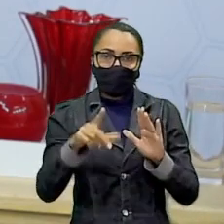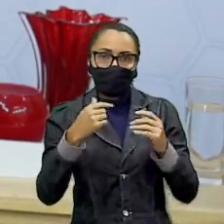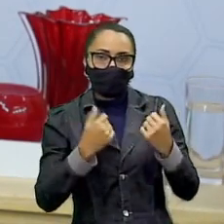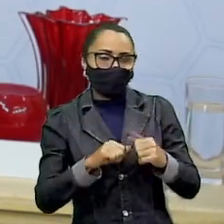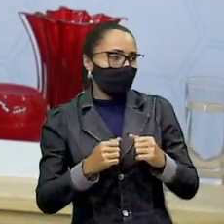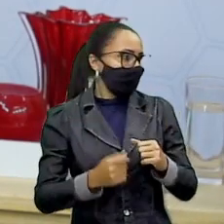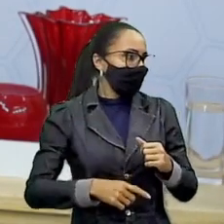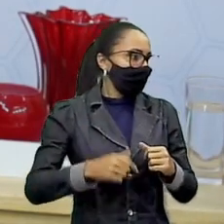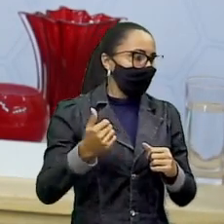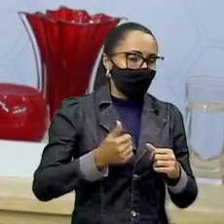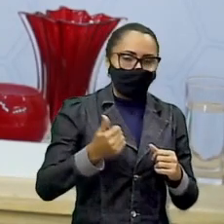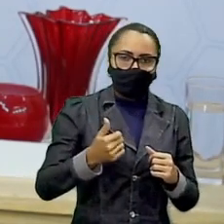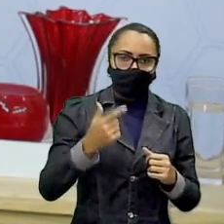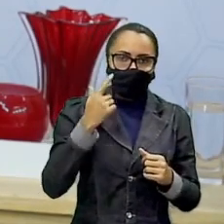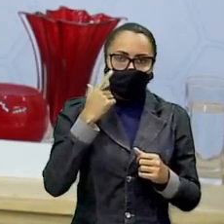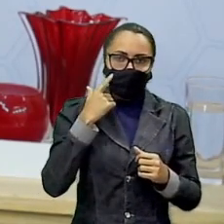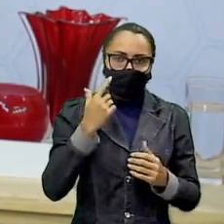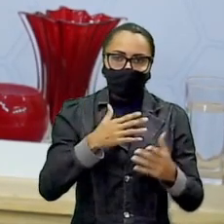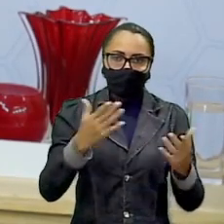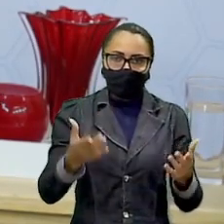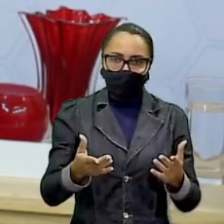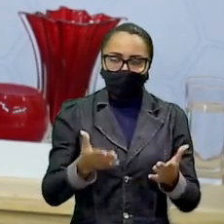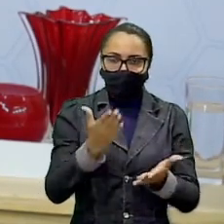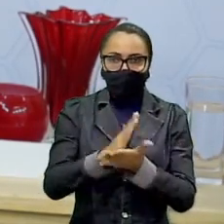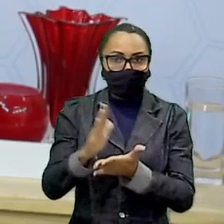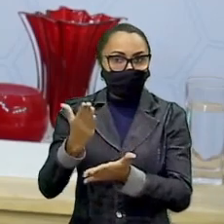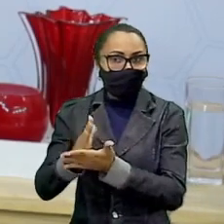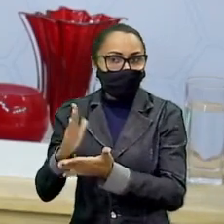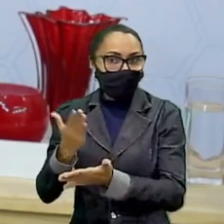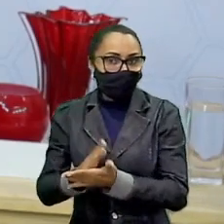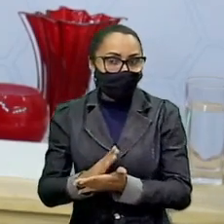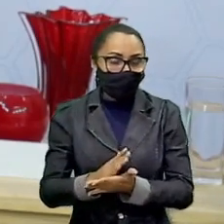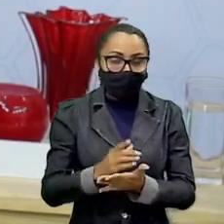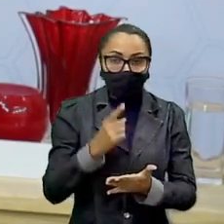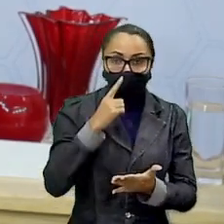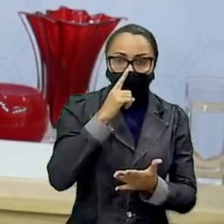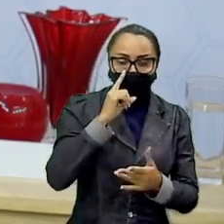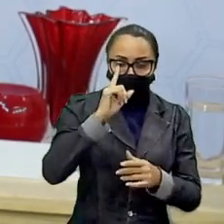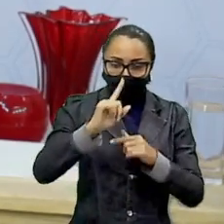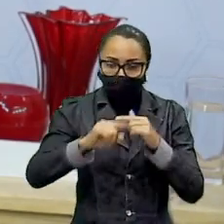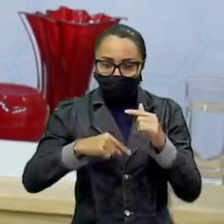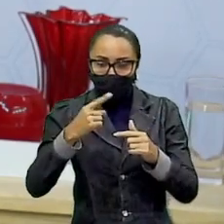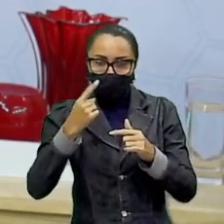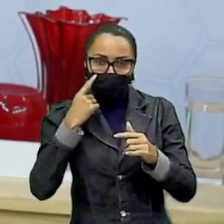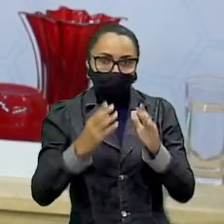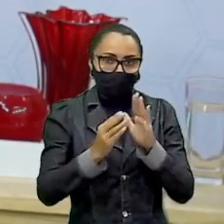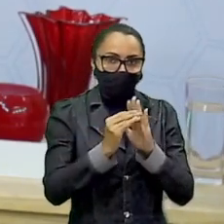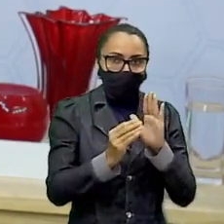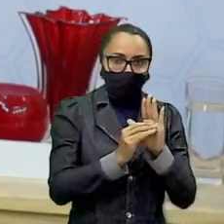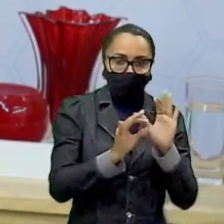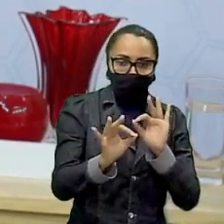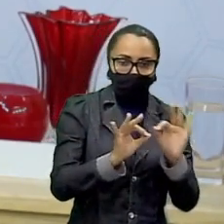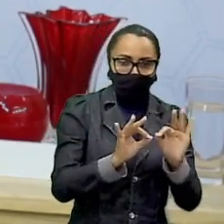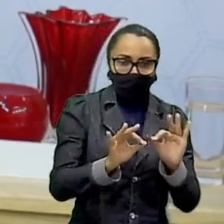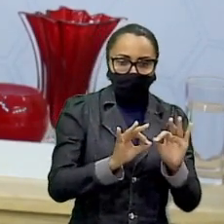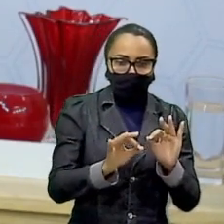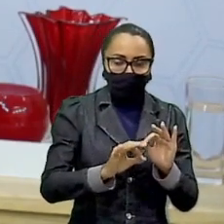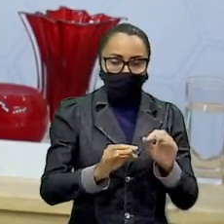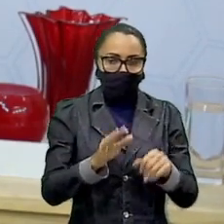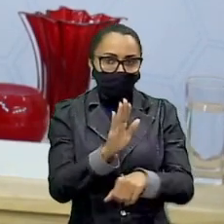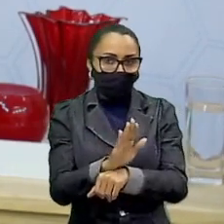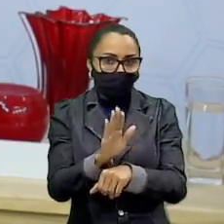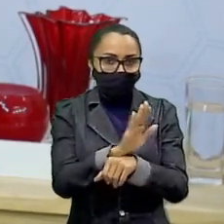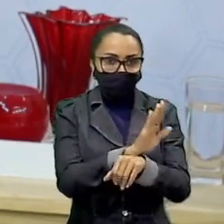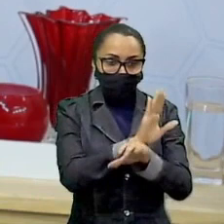primeiro tentar eliminar aquele risco, depois a gente precisa adotar medidas de proteção